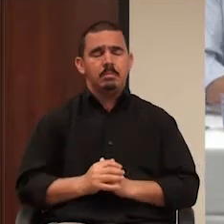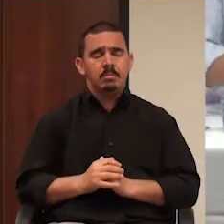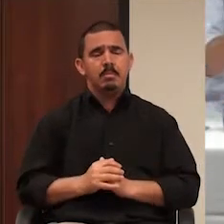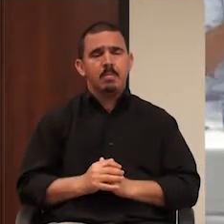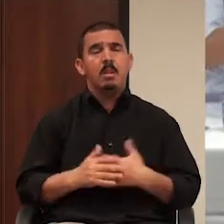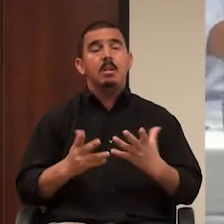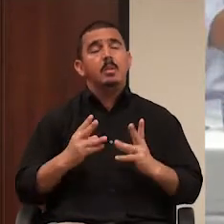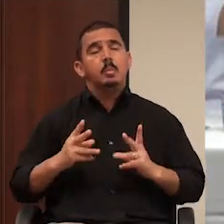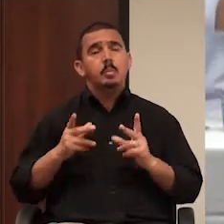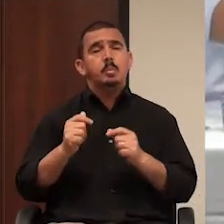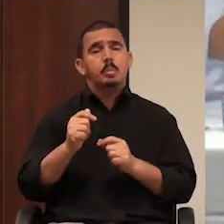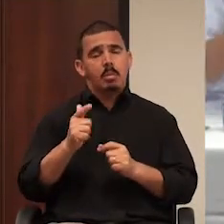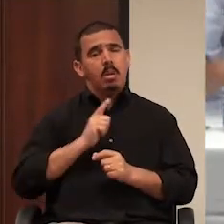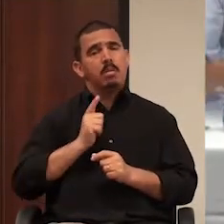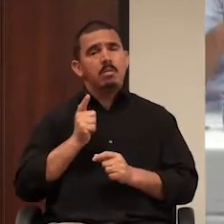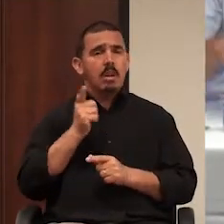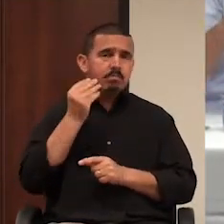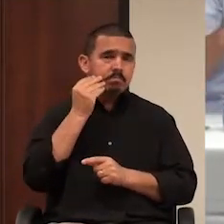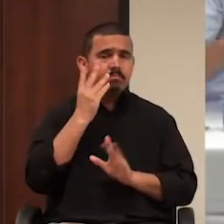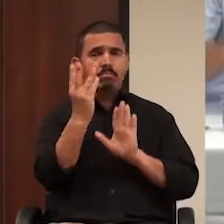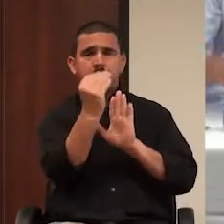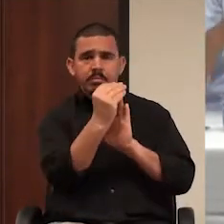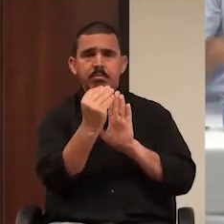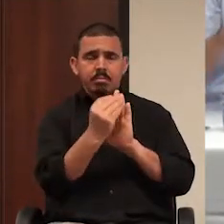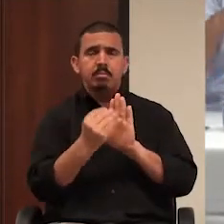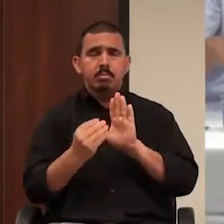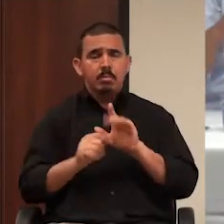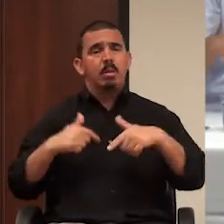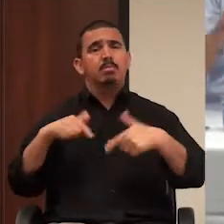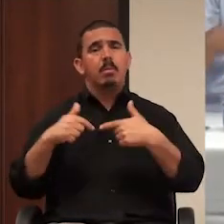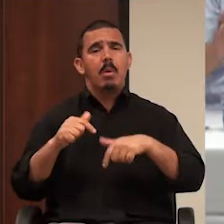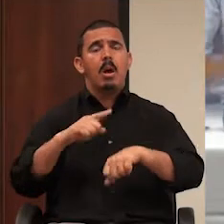Está todo mundo tentando encaixar essas mudanças todas na sua rotina de trabalho, no tempo,